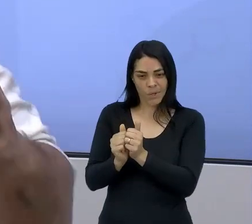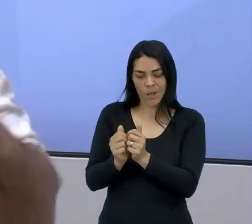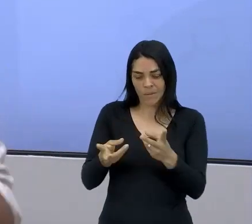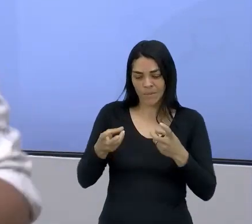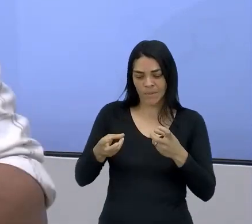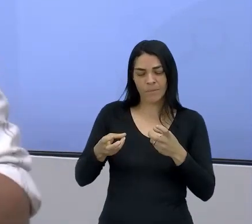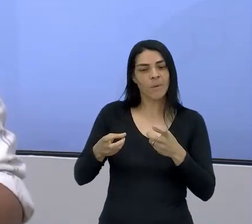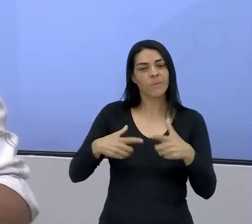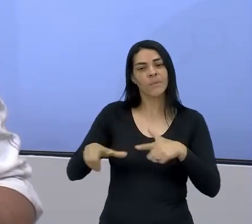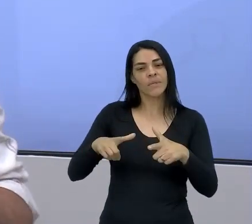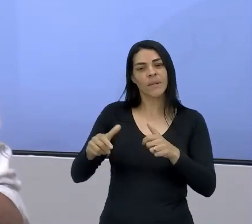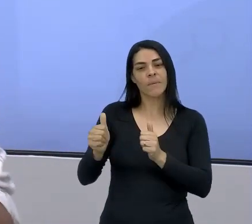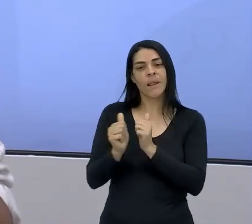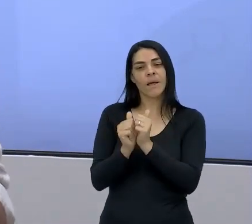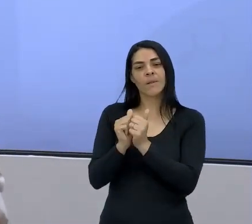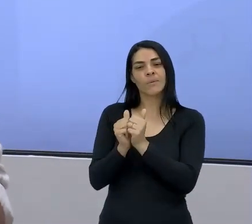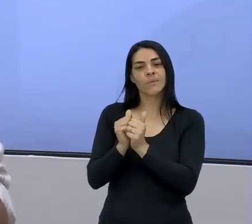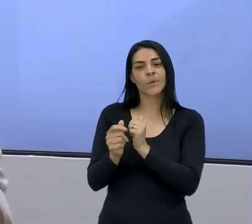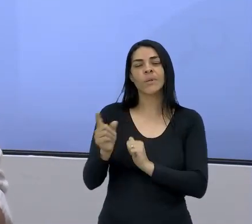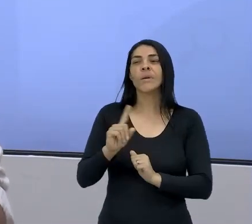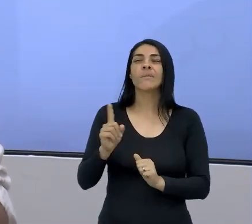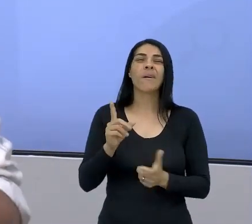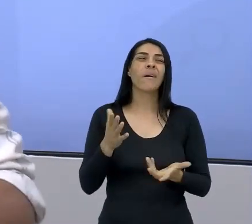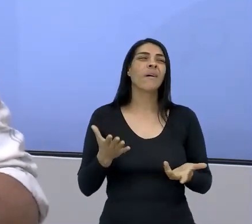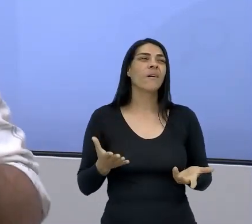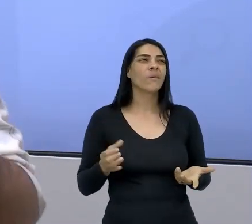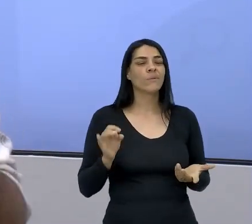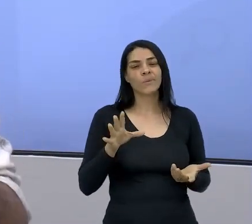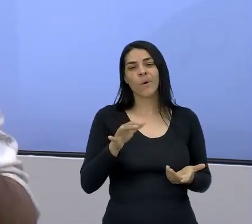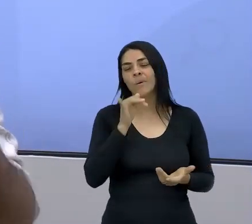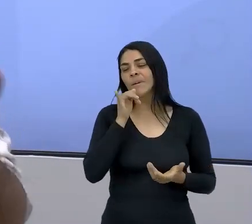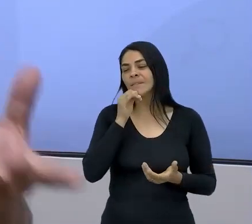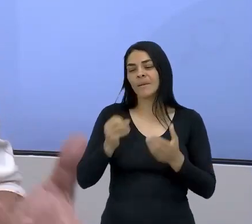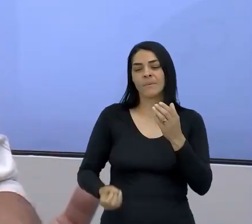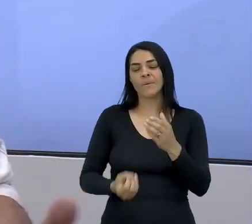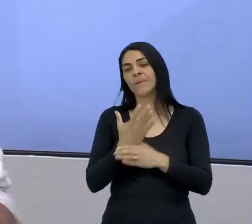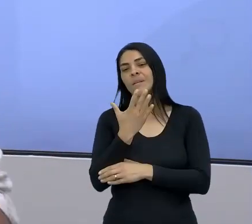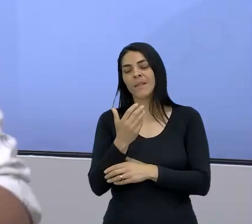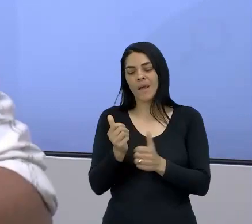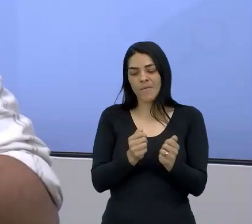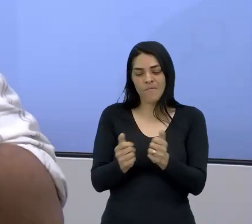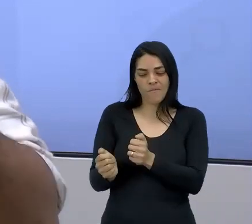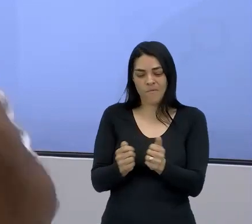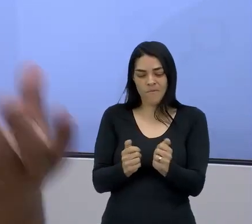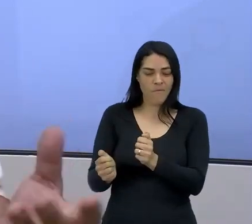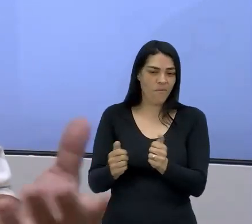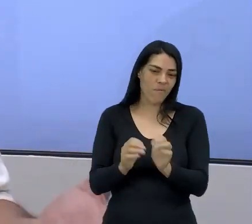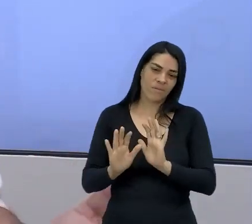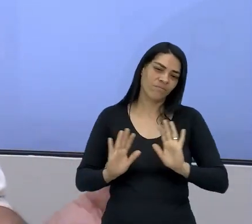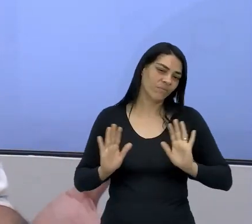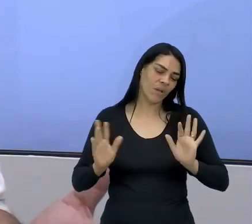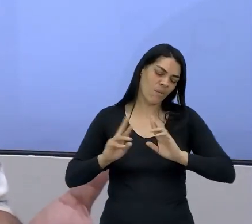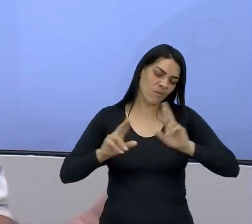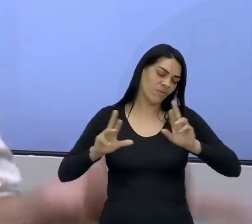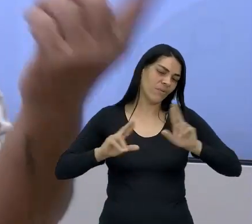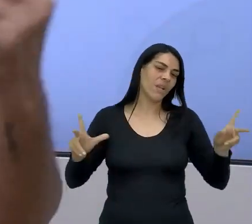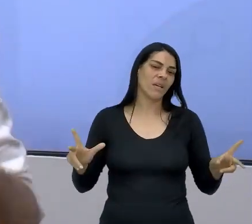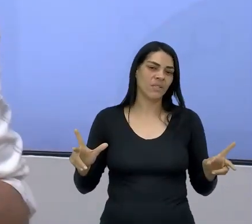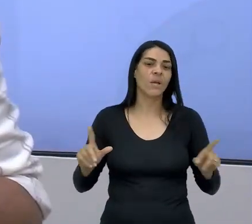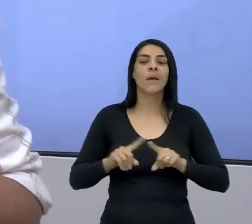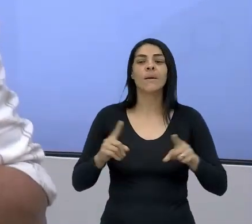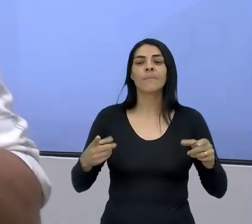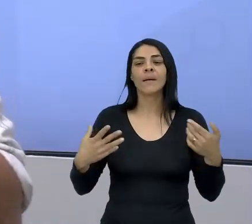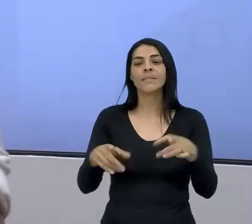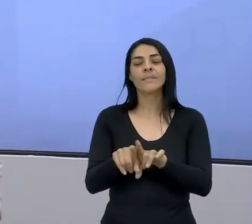jogos não necessariamente se trata de criar jogos para o videogame, para consoles de videogame,